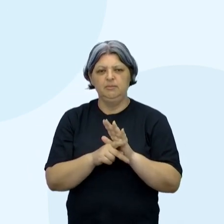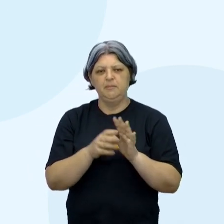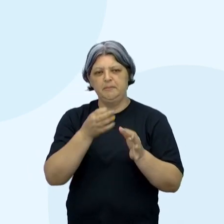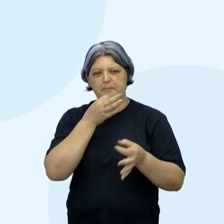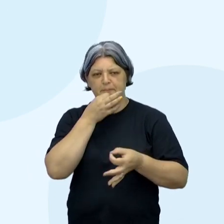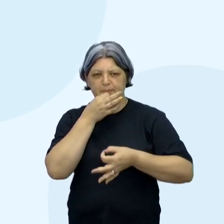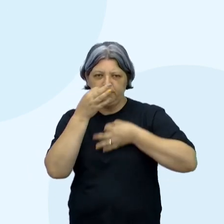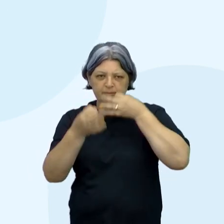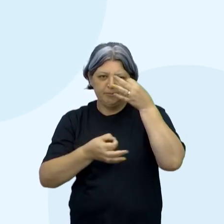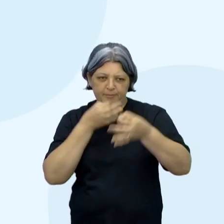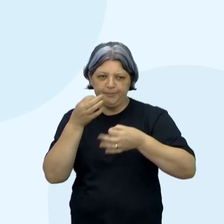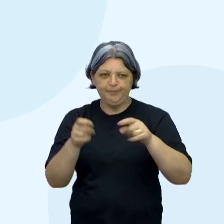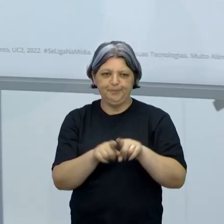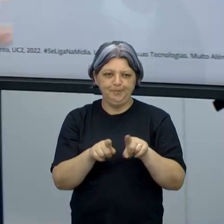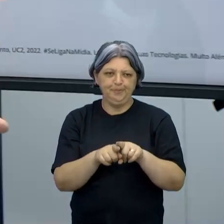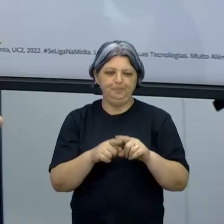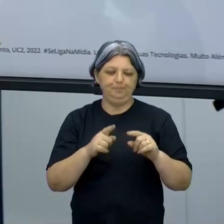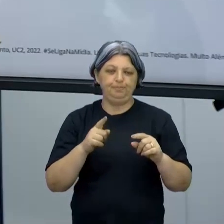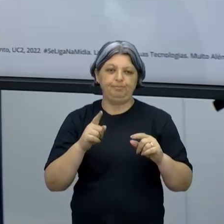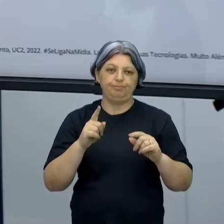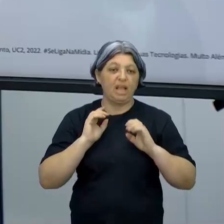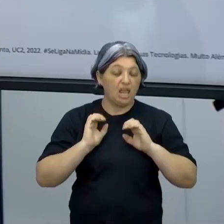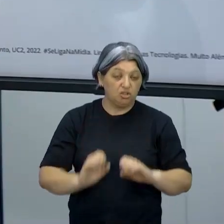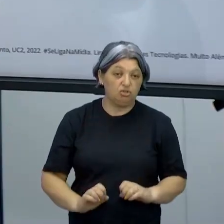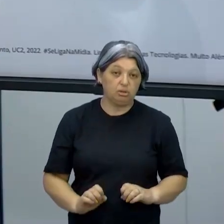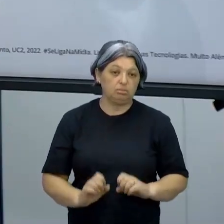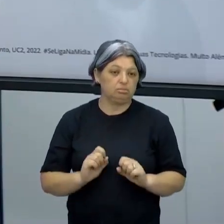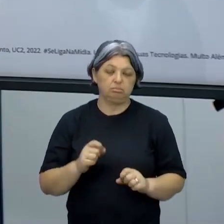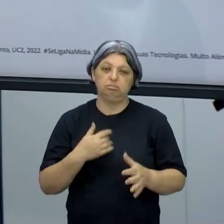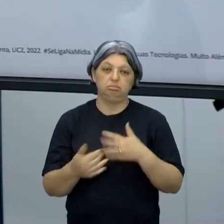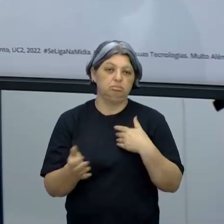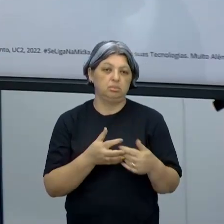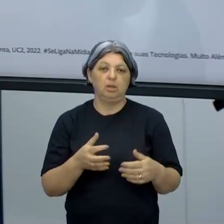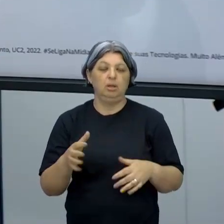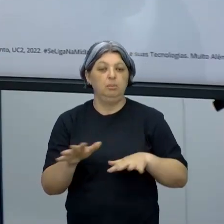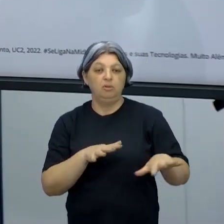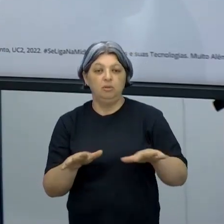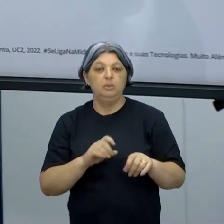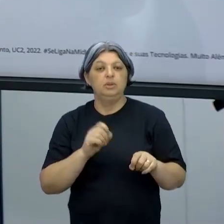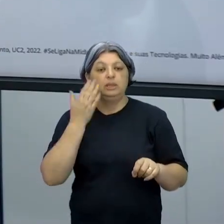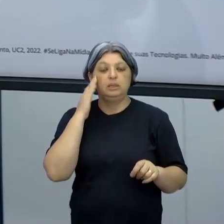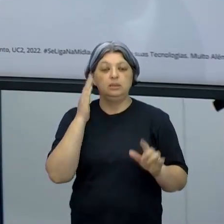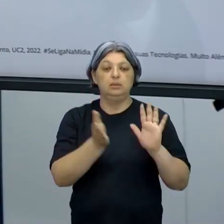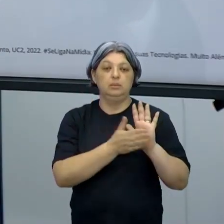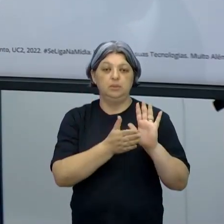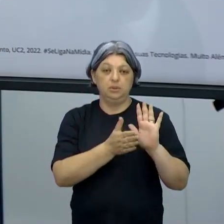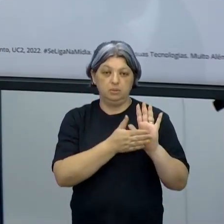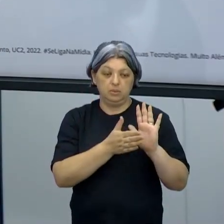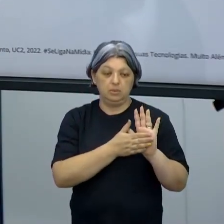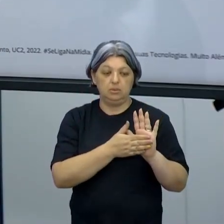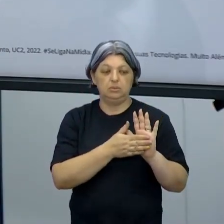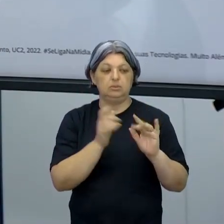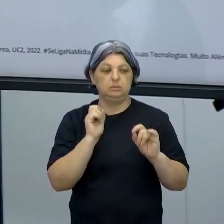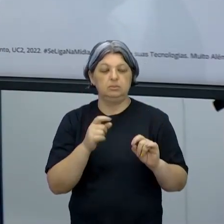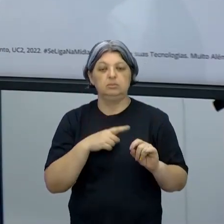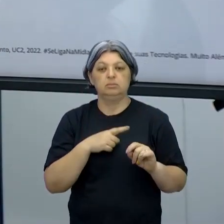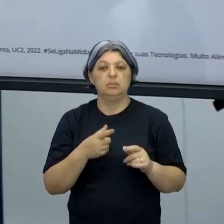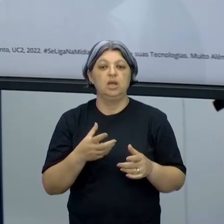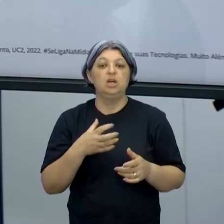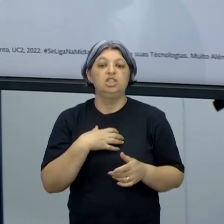Então eu não posso pegar qualquer movimento. Eu tenho que entender qual a proposta, a intencionalidade desse movimento, de